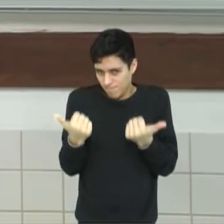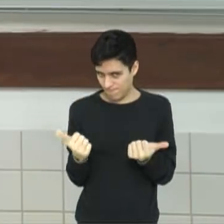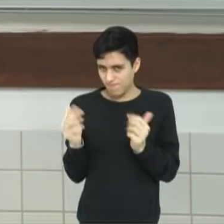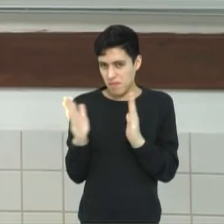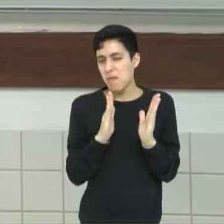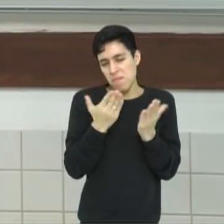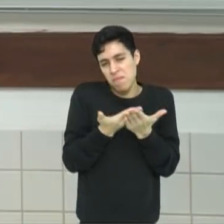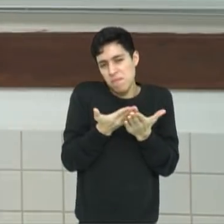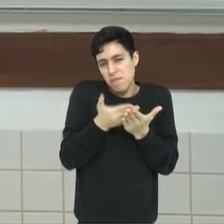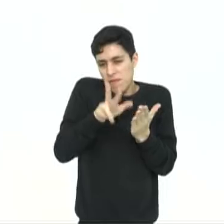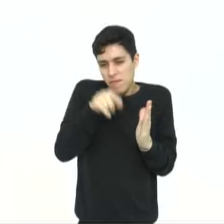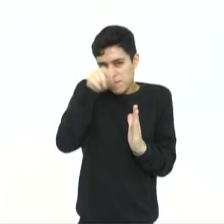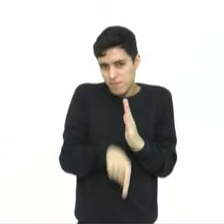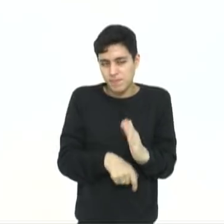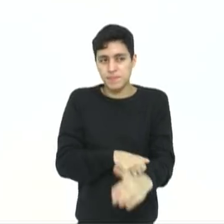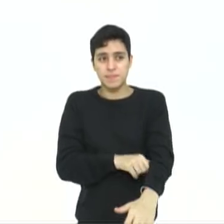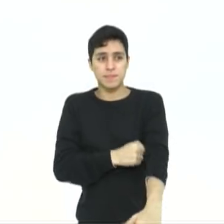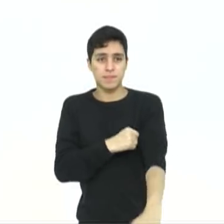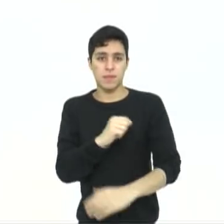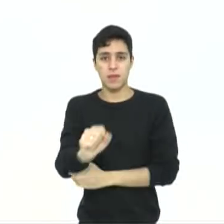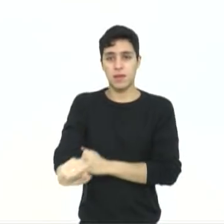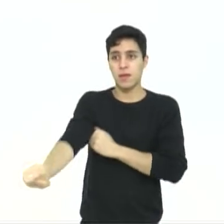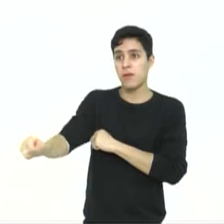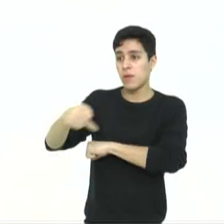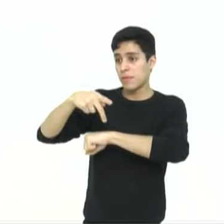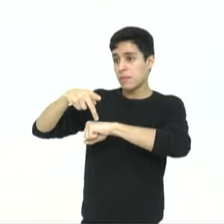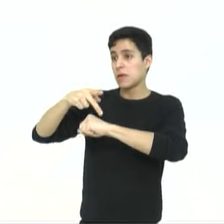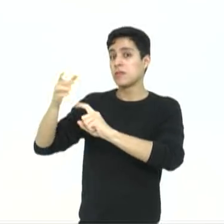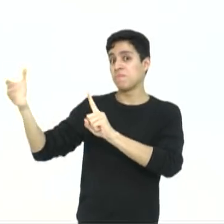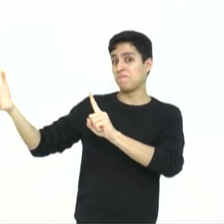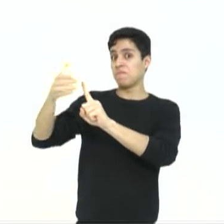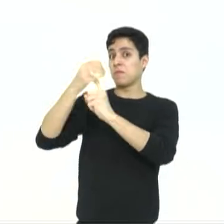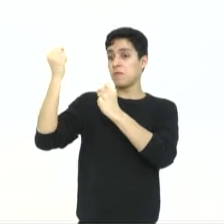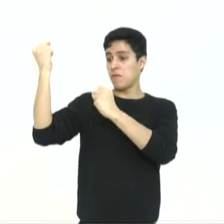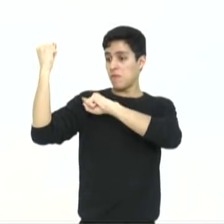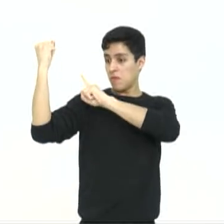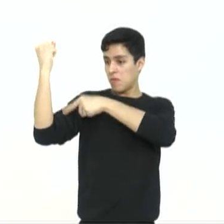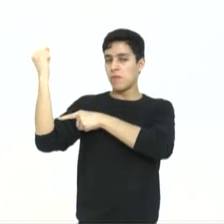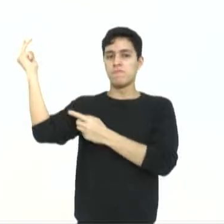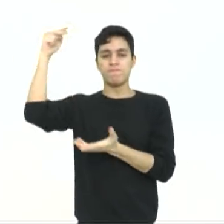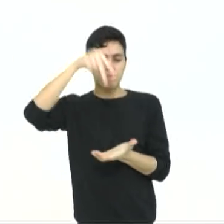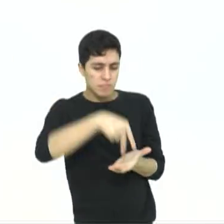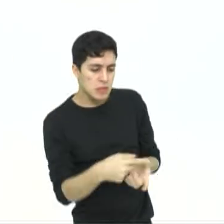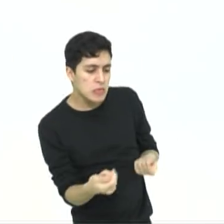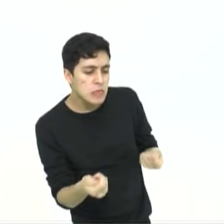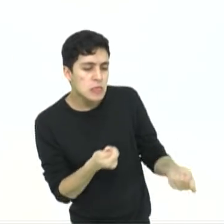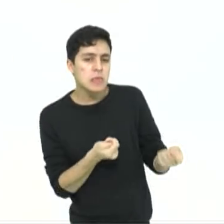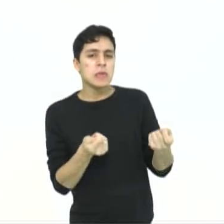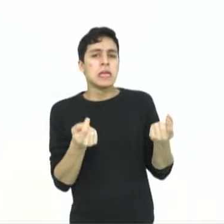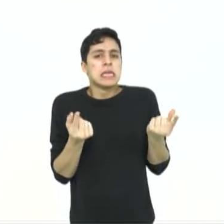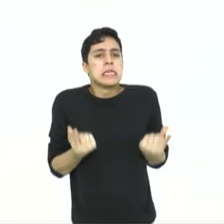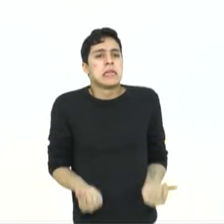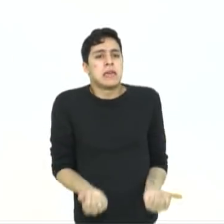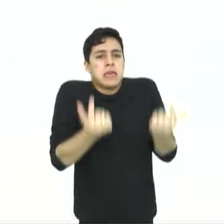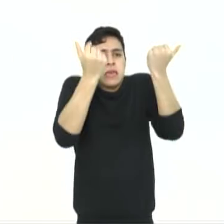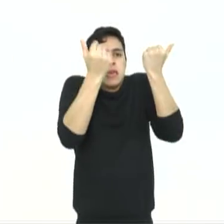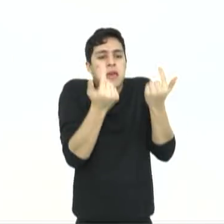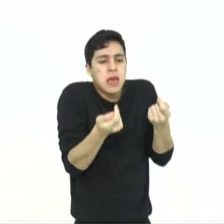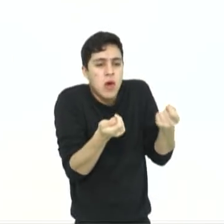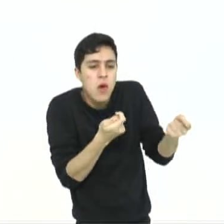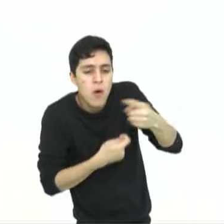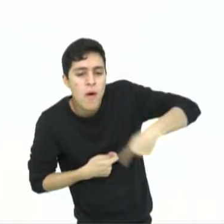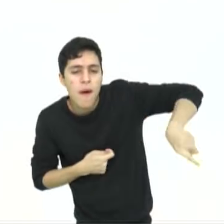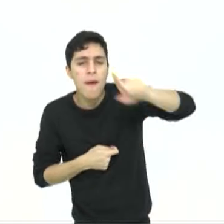Roberto. As potências da época partiam das feitorias do litoral para controlar suas terras, riquezas, as pessoas do interior